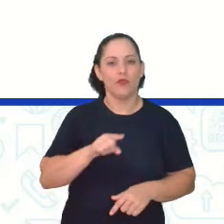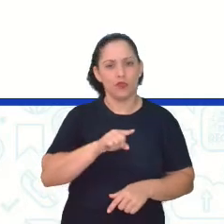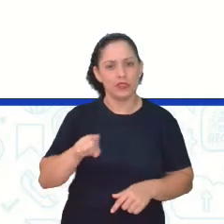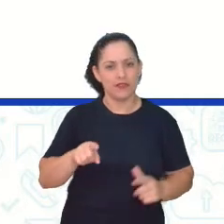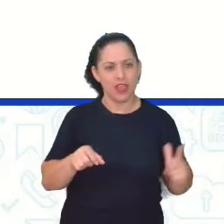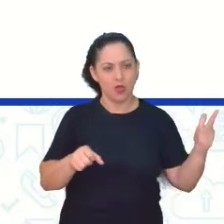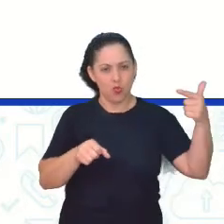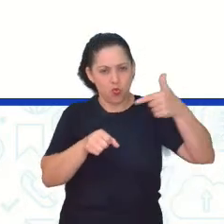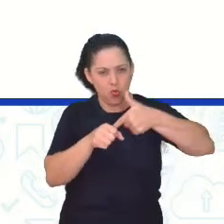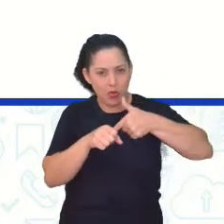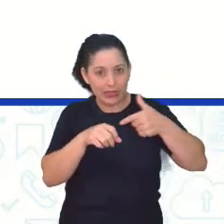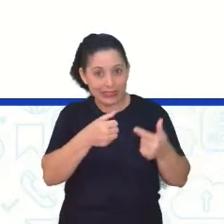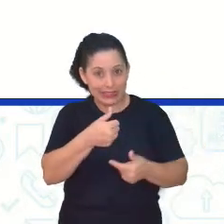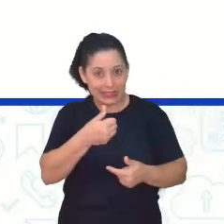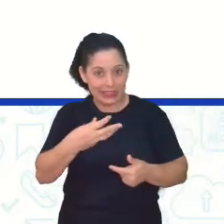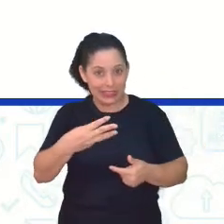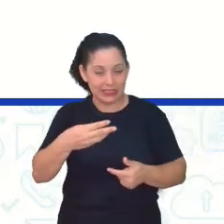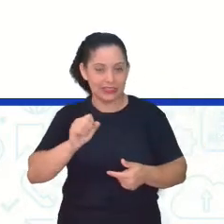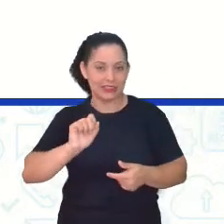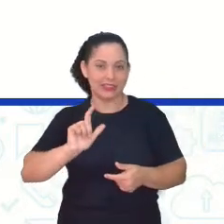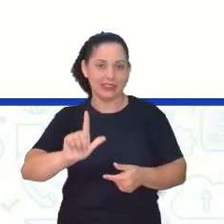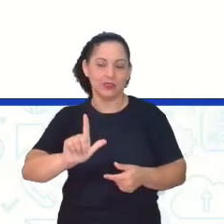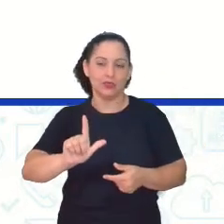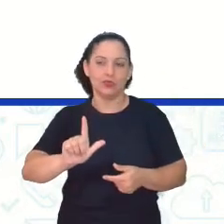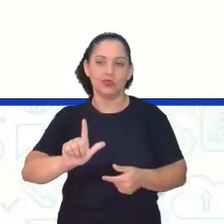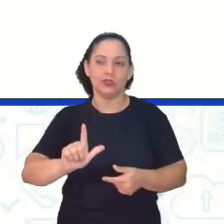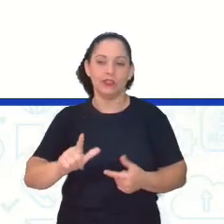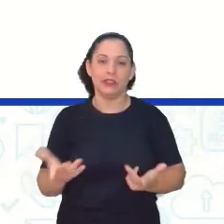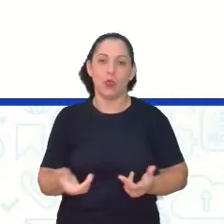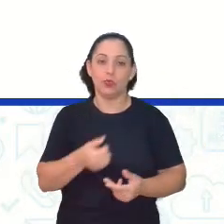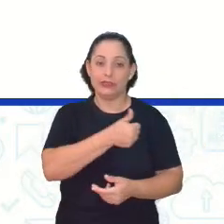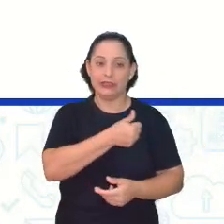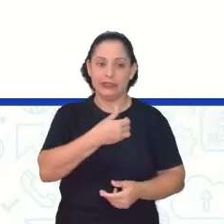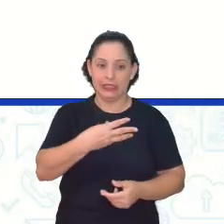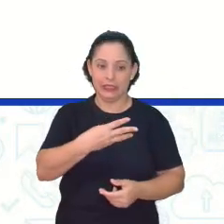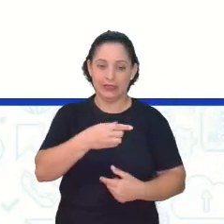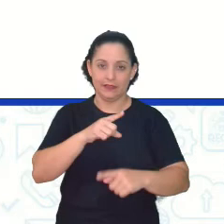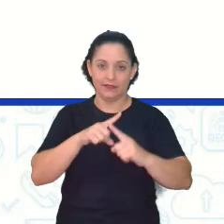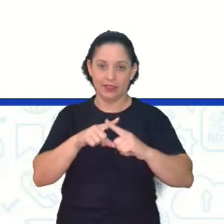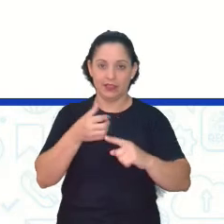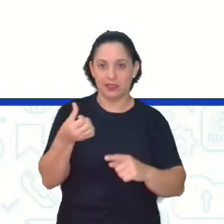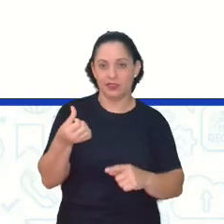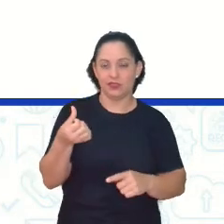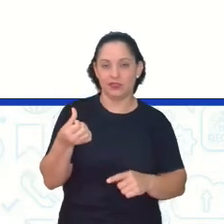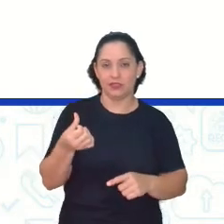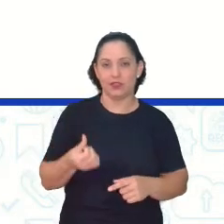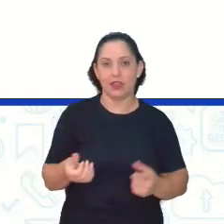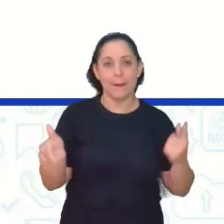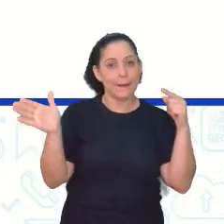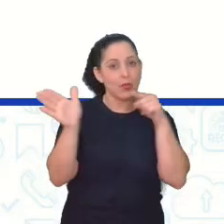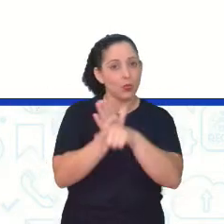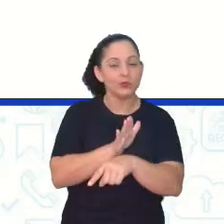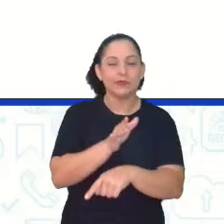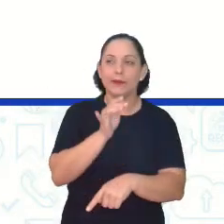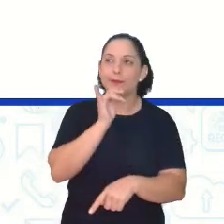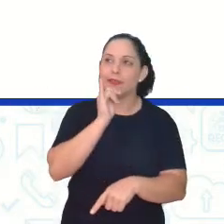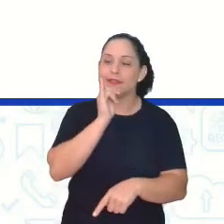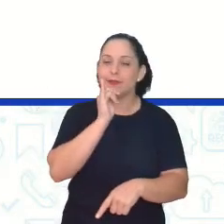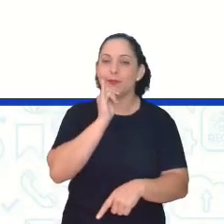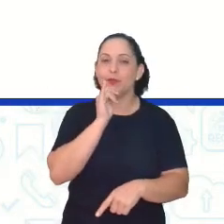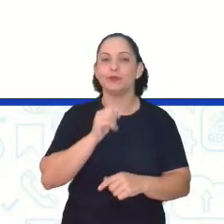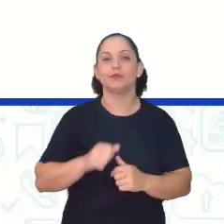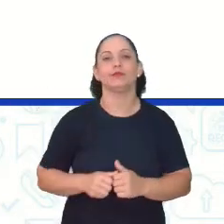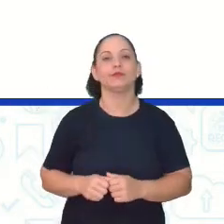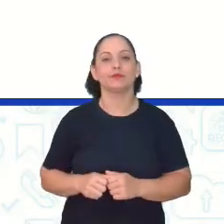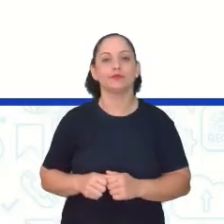colocar 13 litros de gasolina, você vai fazer 13 vezes 6. Se a pergunta for o seguinte,